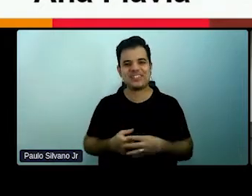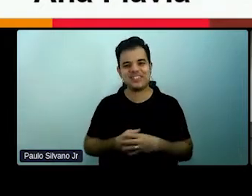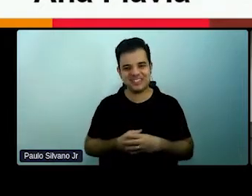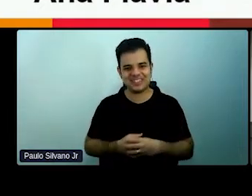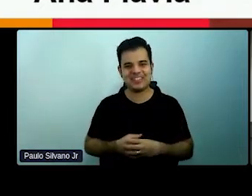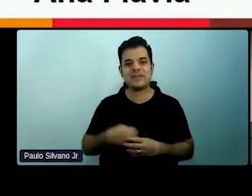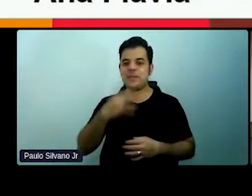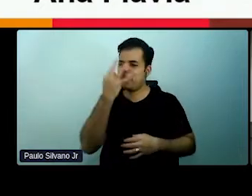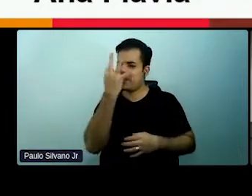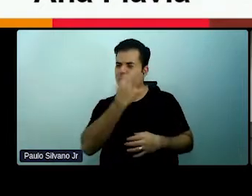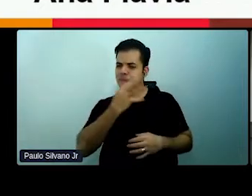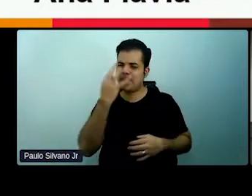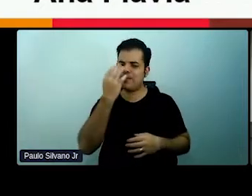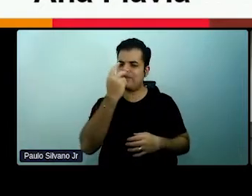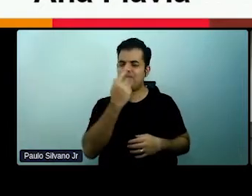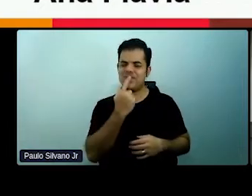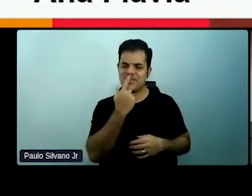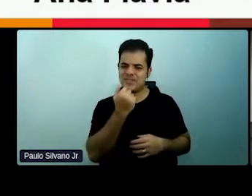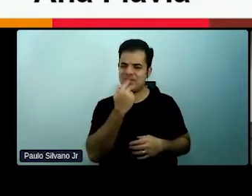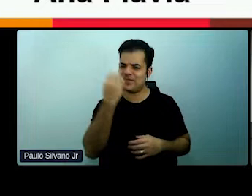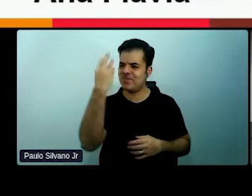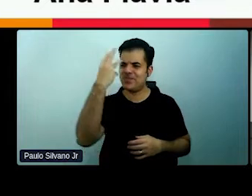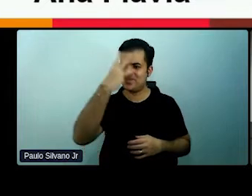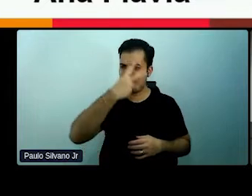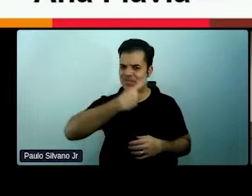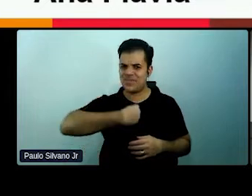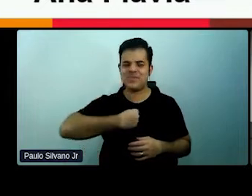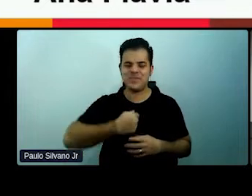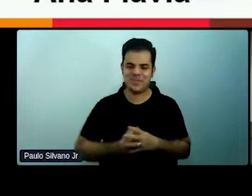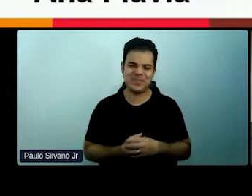batom vermelho muito bonito, né, Kátia?